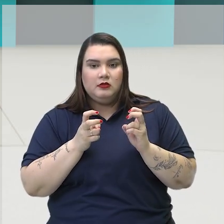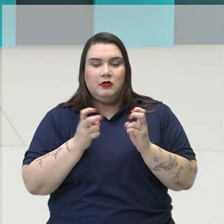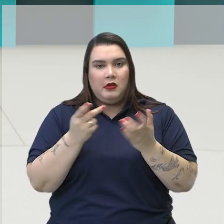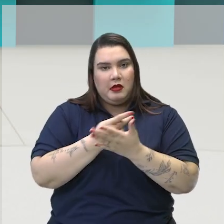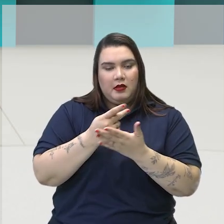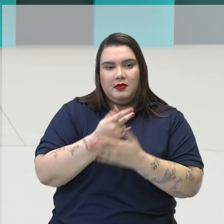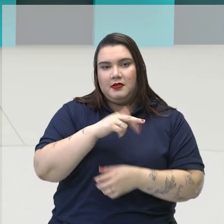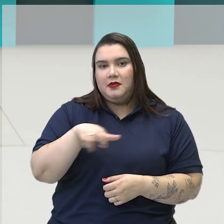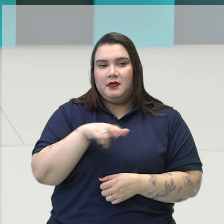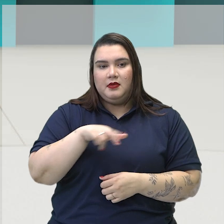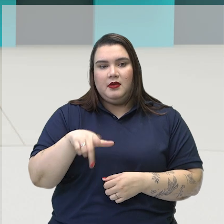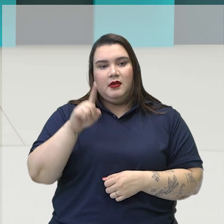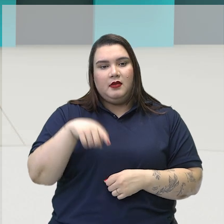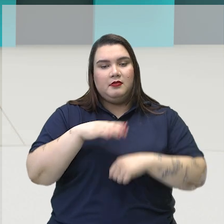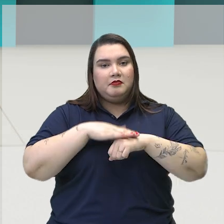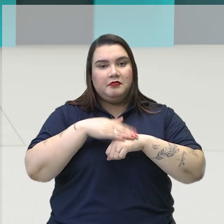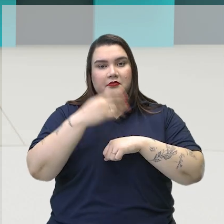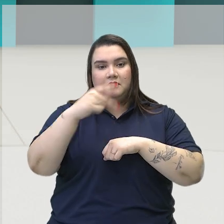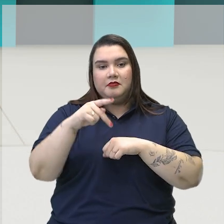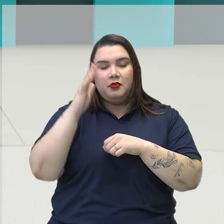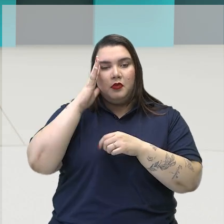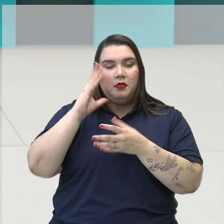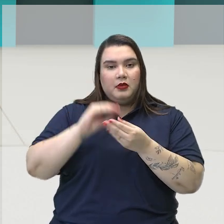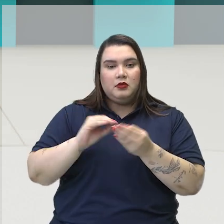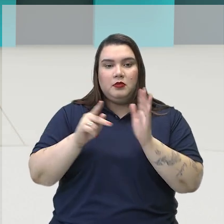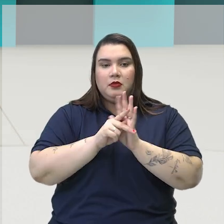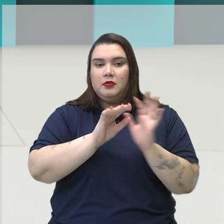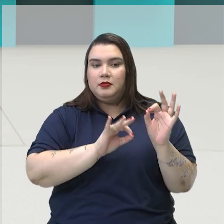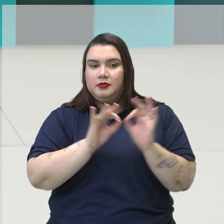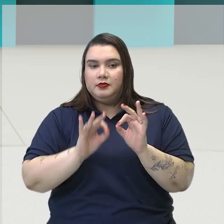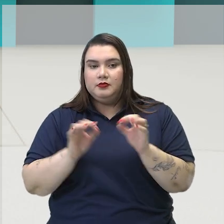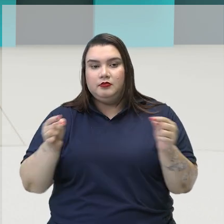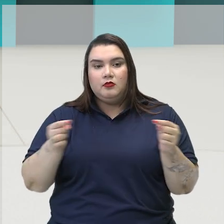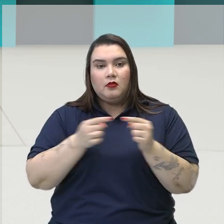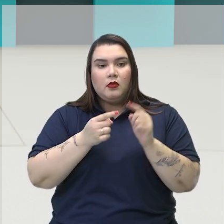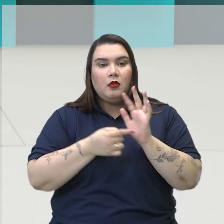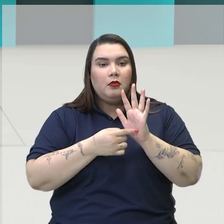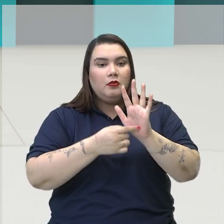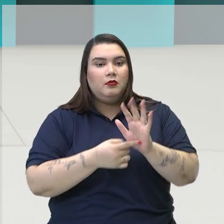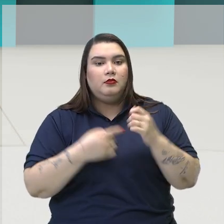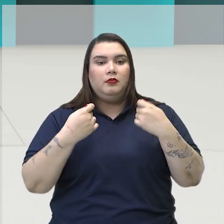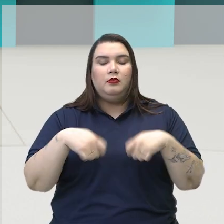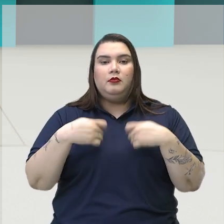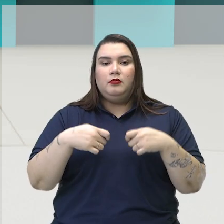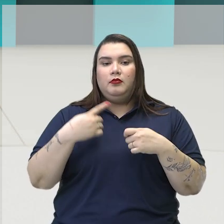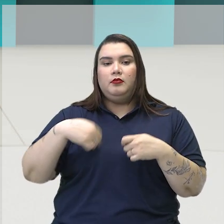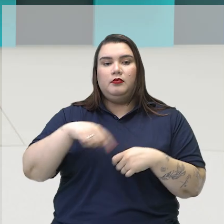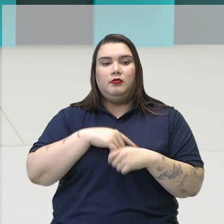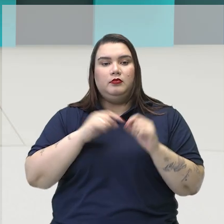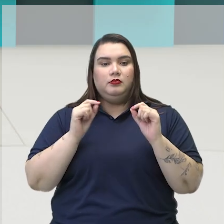está errado. É a sua interpretação do processo. E isso só nos mostra que nós temos que